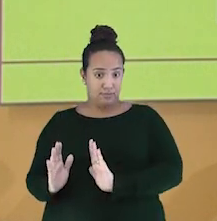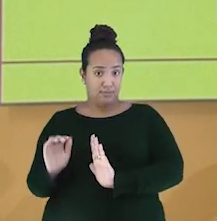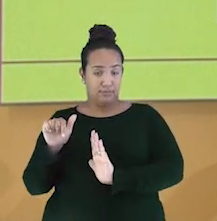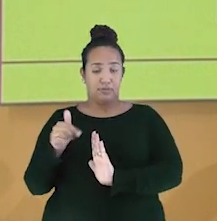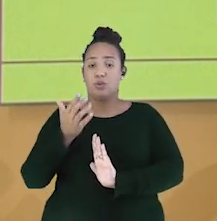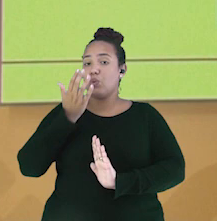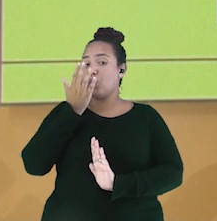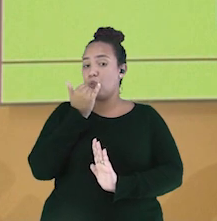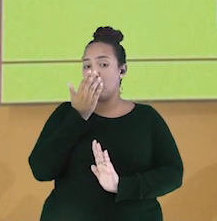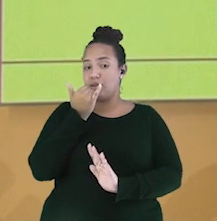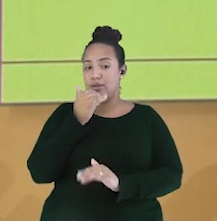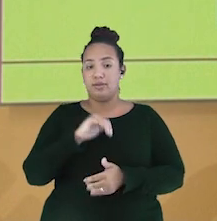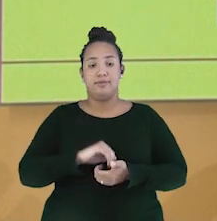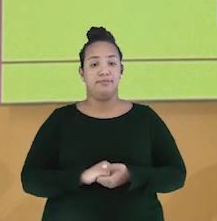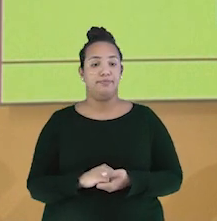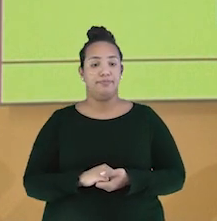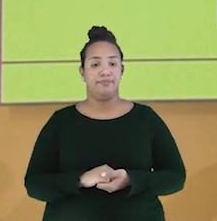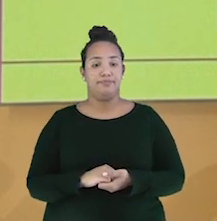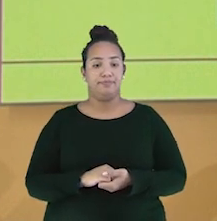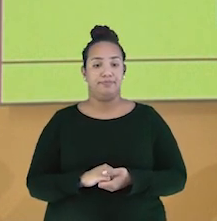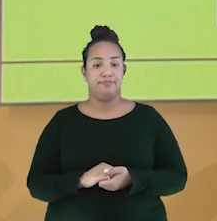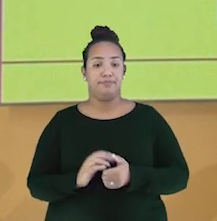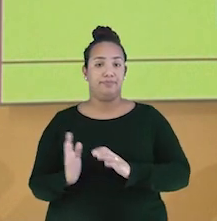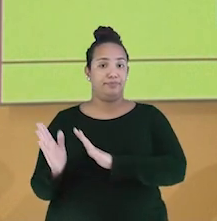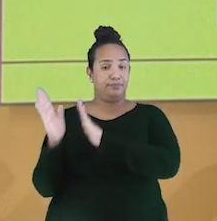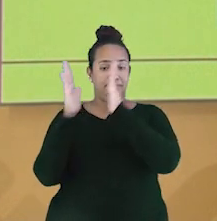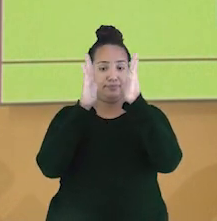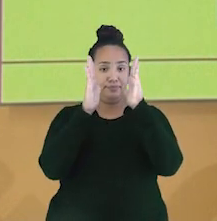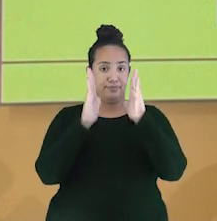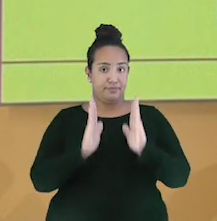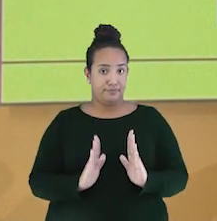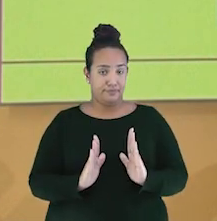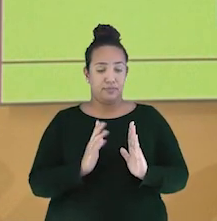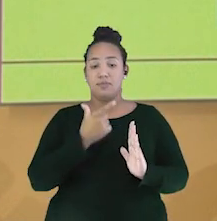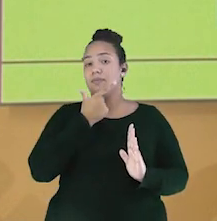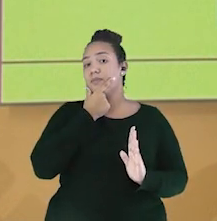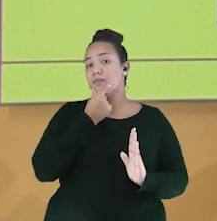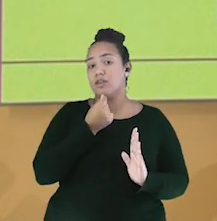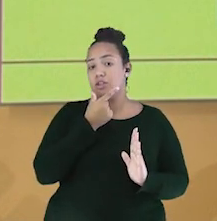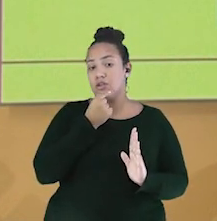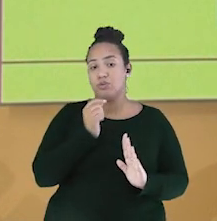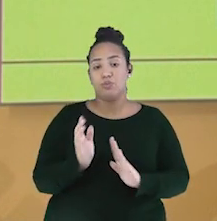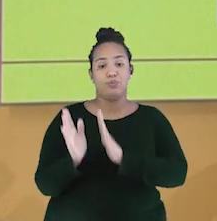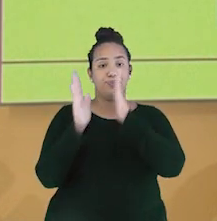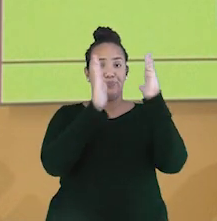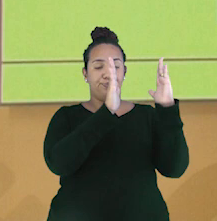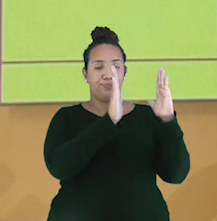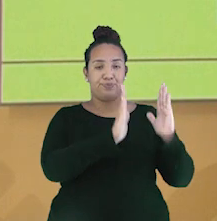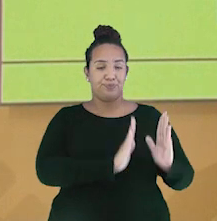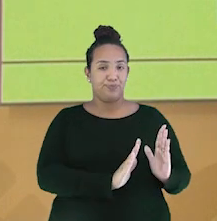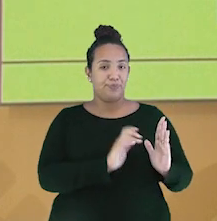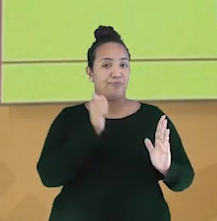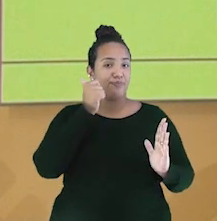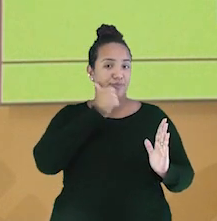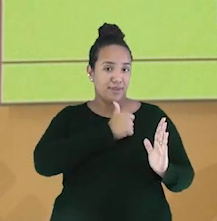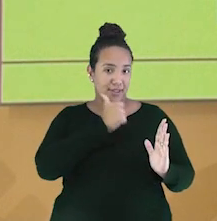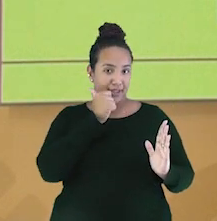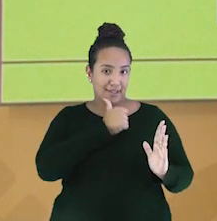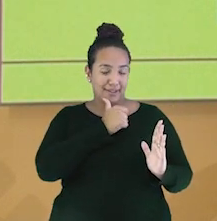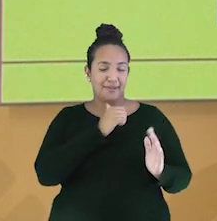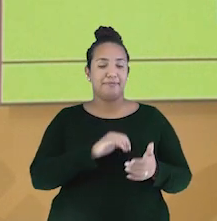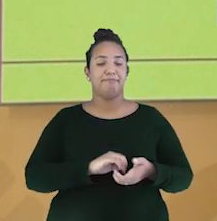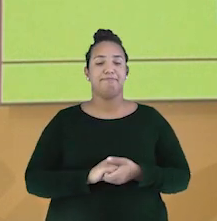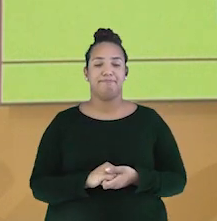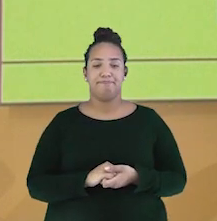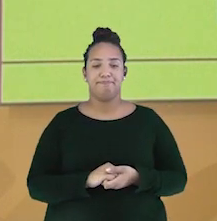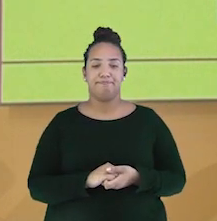coluna dos alimentos ao lado a outra coluna é de meninos e a outra coluna ao lado de meninas